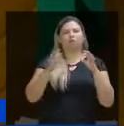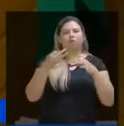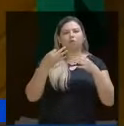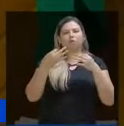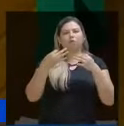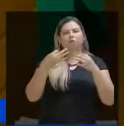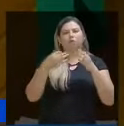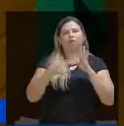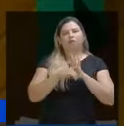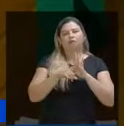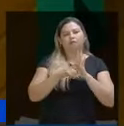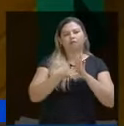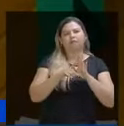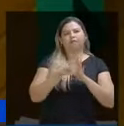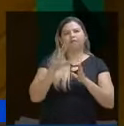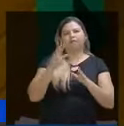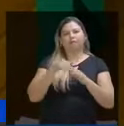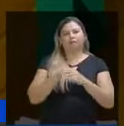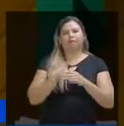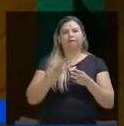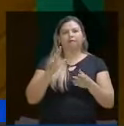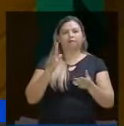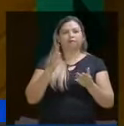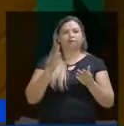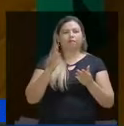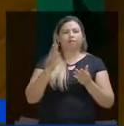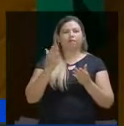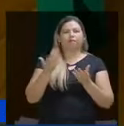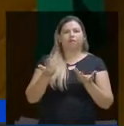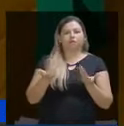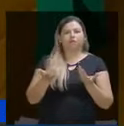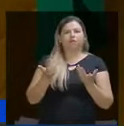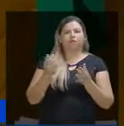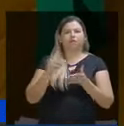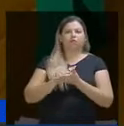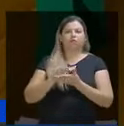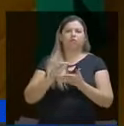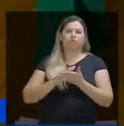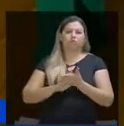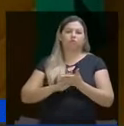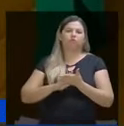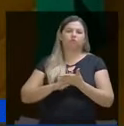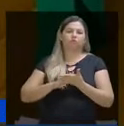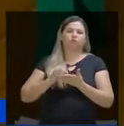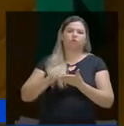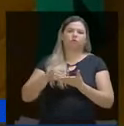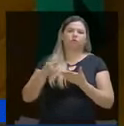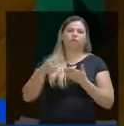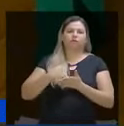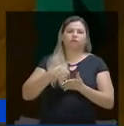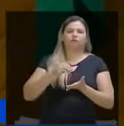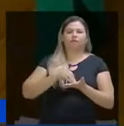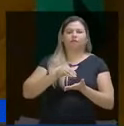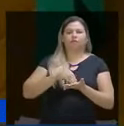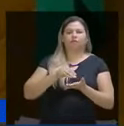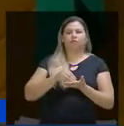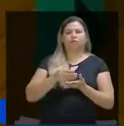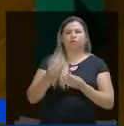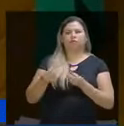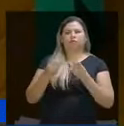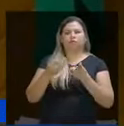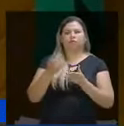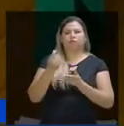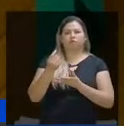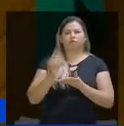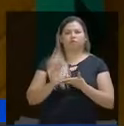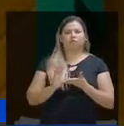legislação eleitoral, a multa judicial não se confunde com a determinação de devolução de valores,